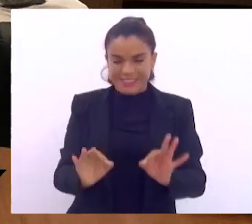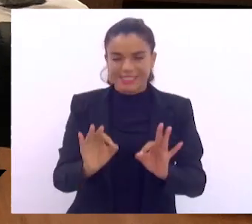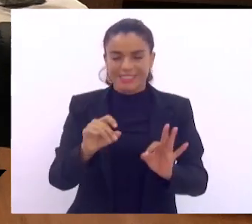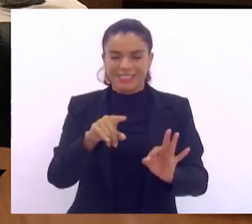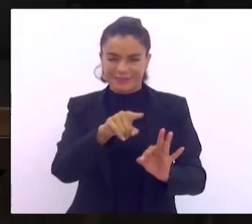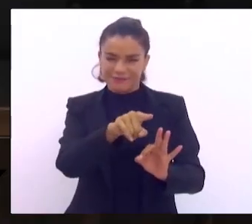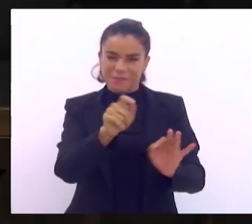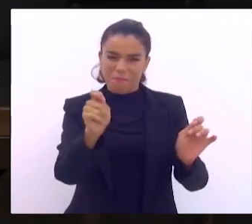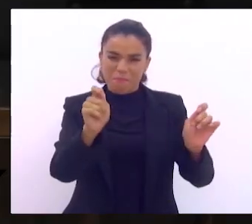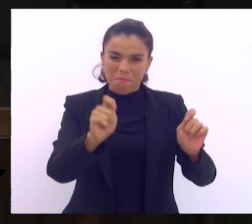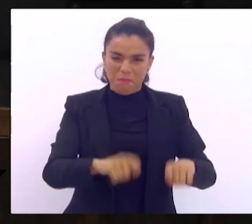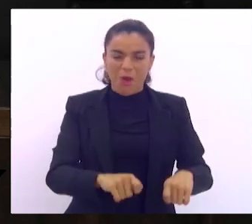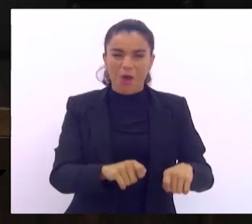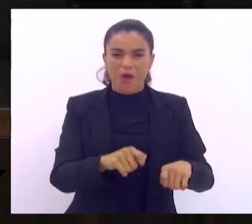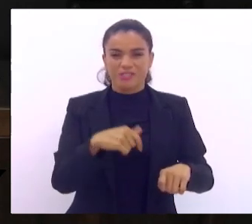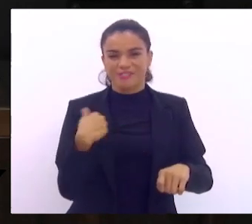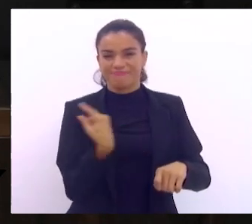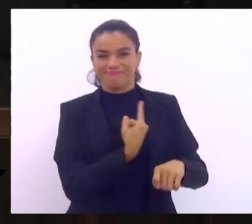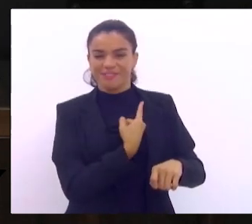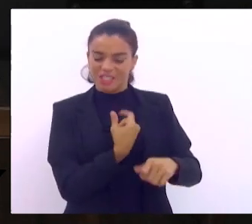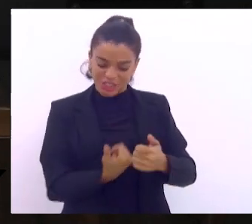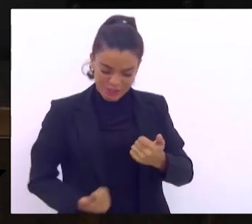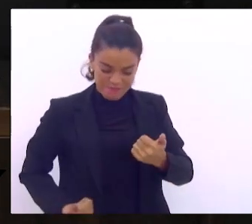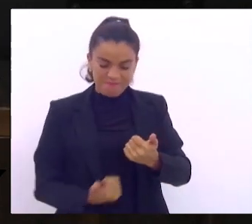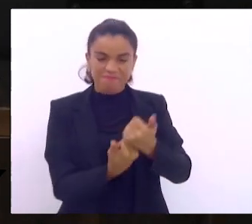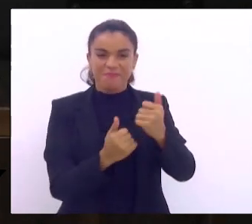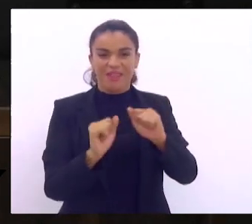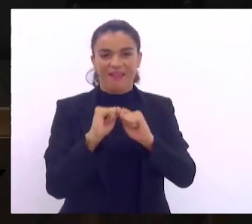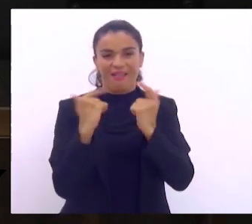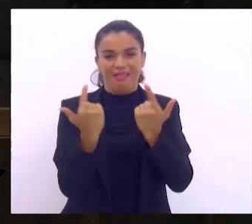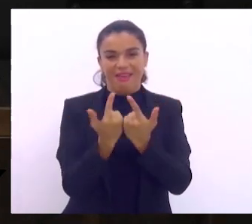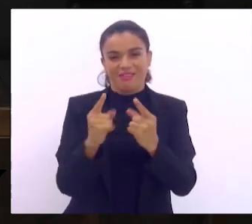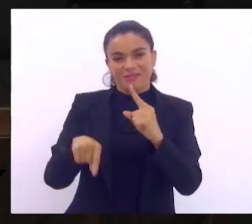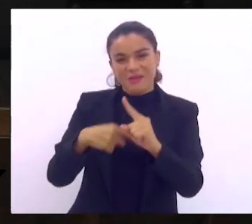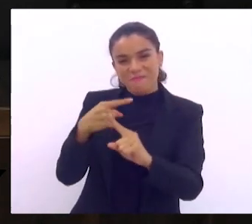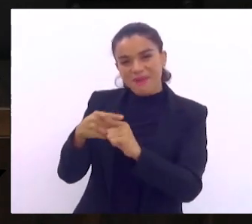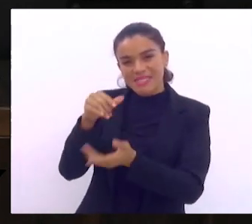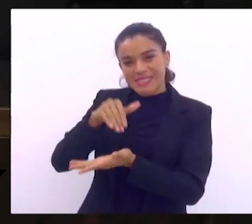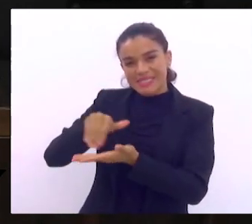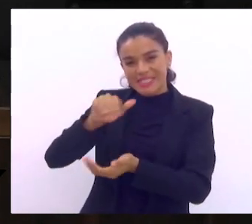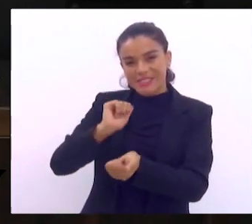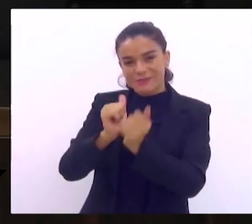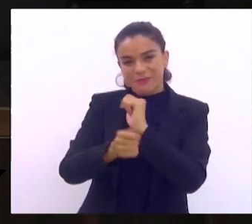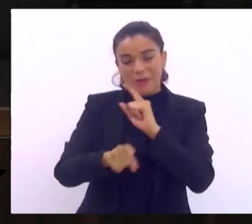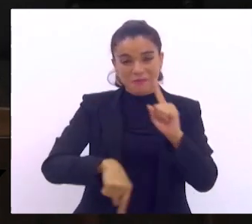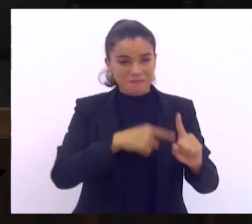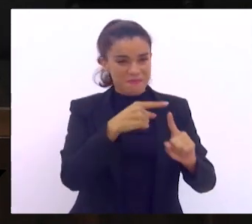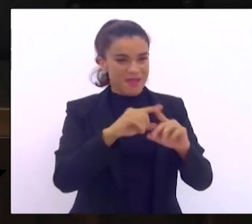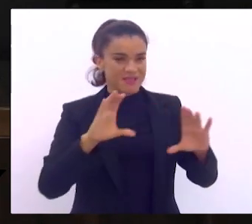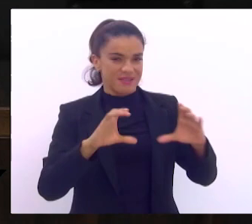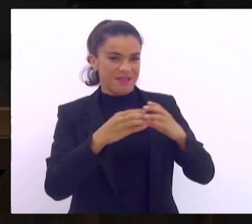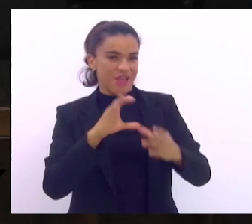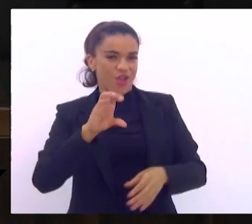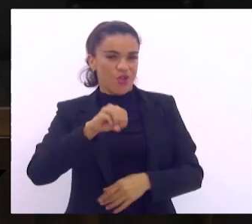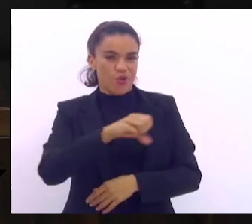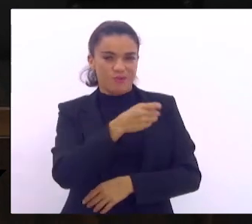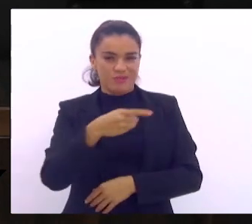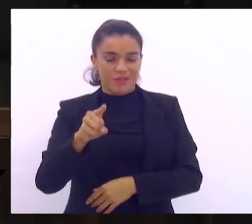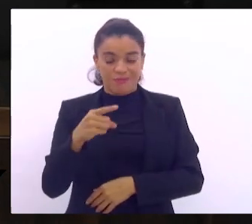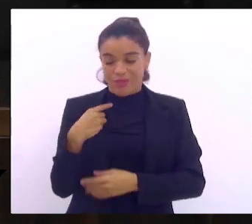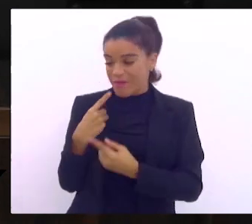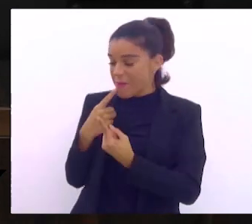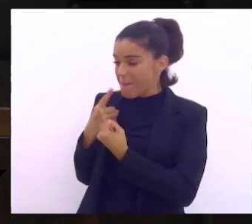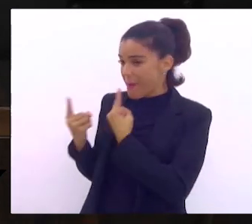contar com a gente aqui, com essa casa, com essa comissão, com a Secretaria de Esporte, E como eu e o Rafael estavam conversando aqui